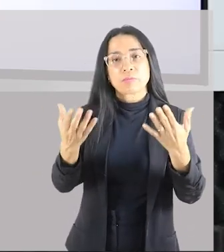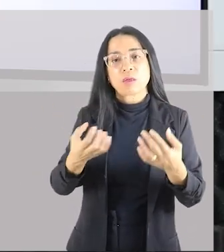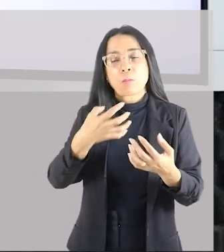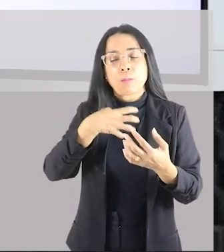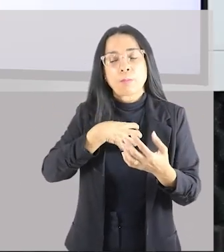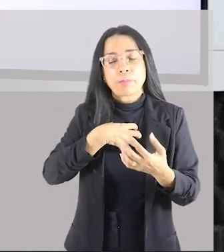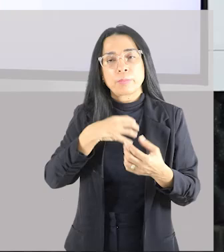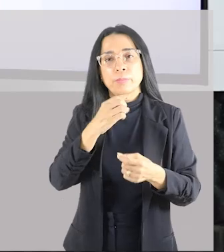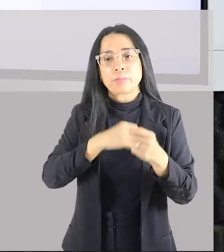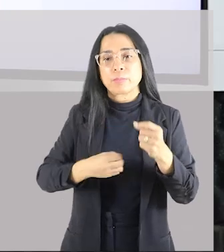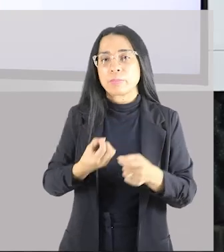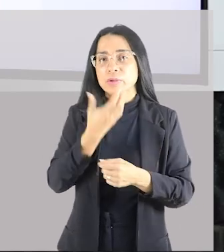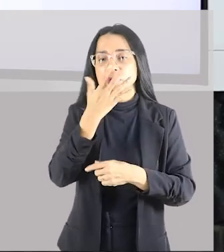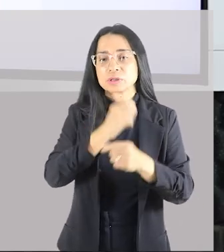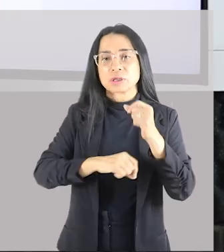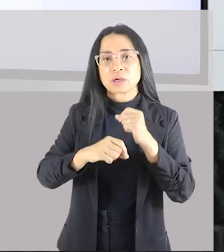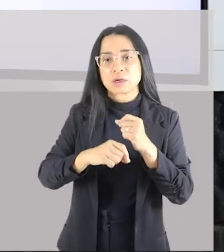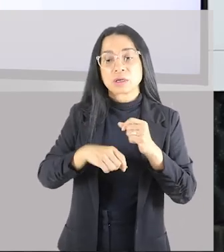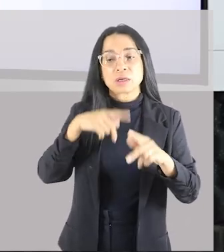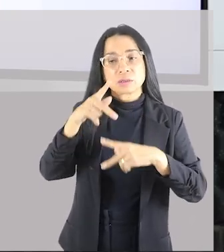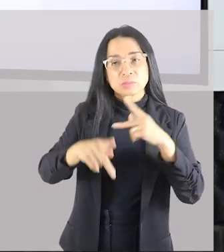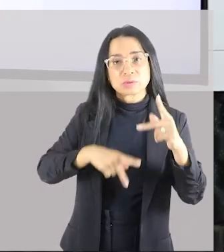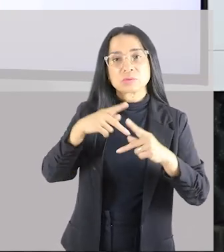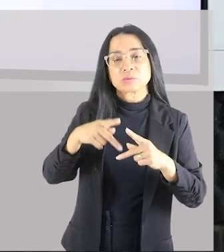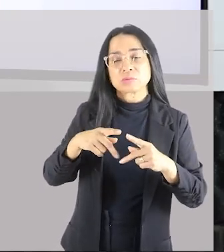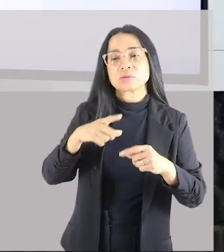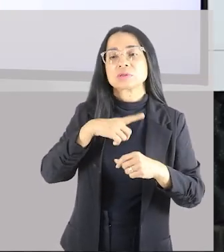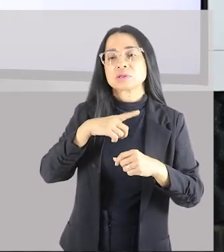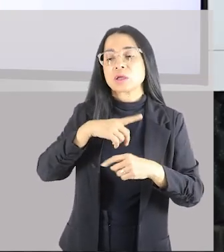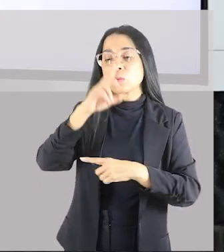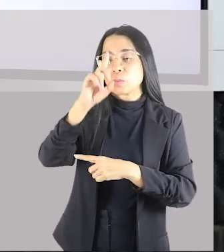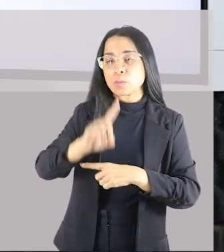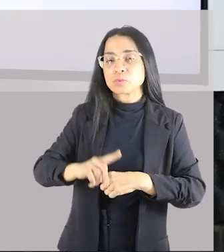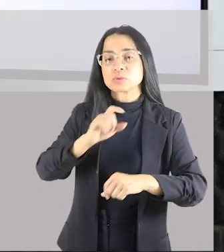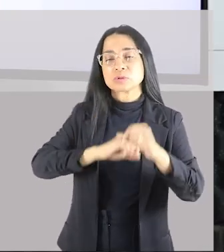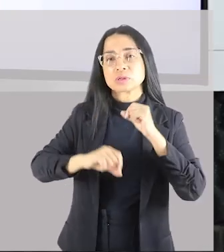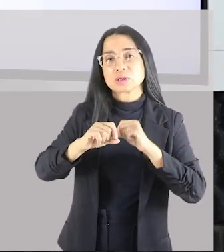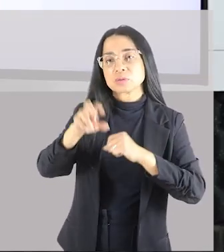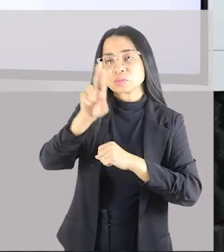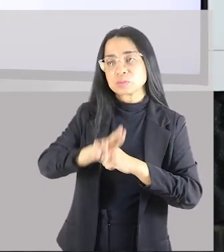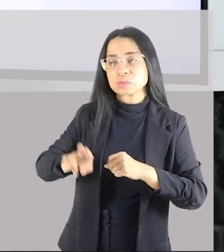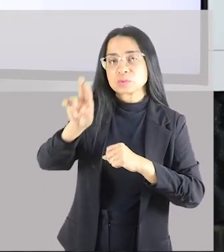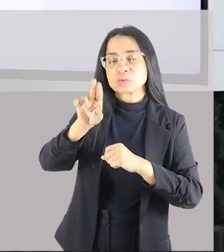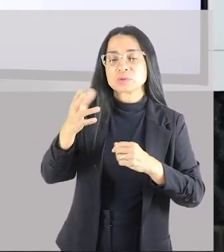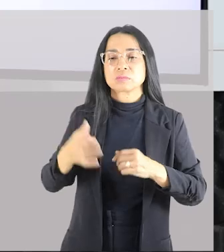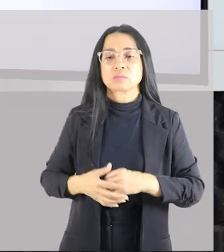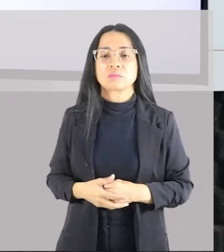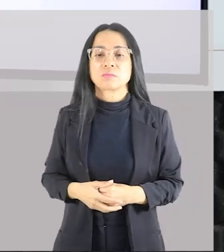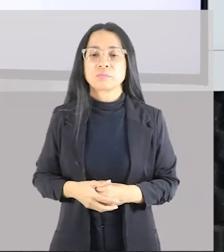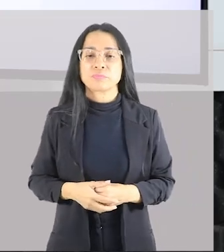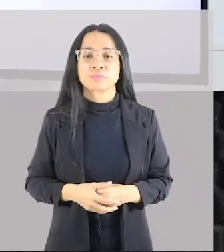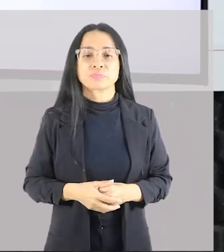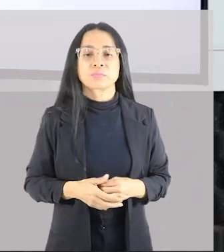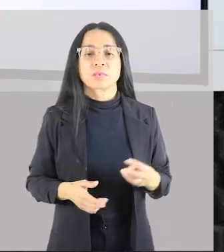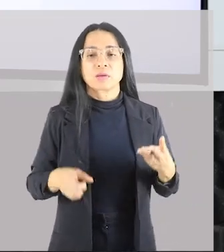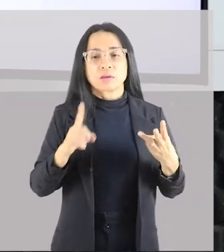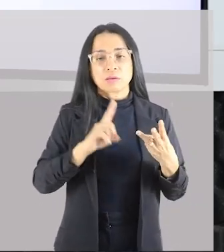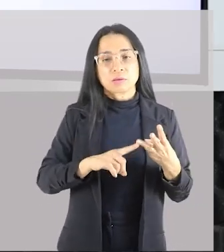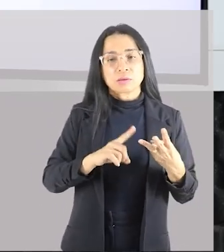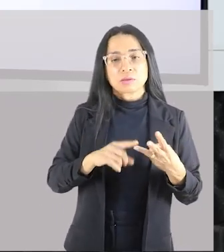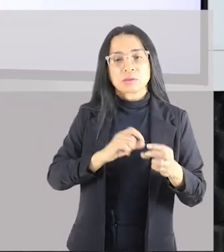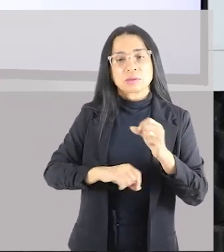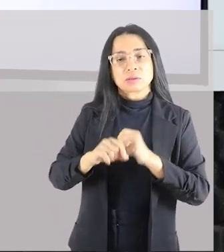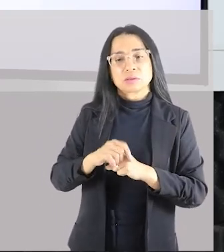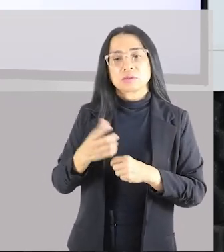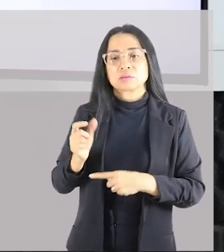de usufruir. Por isso nós somos chamados de cidadãos. Em terceiro, nós temos aí a dignidade da